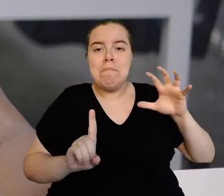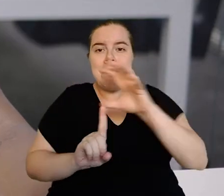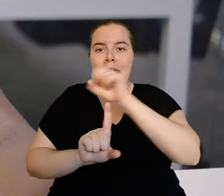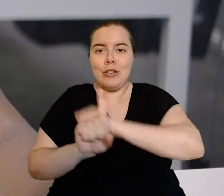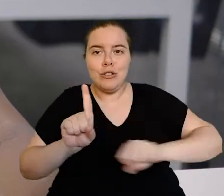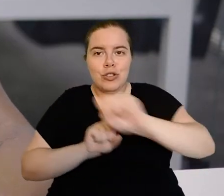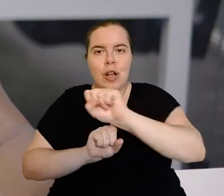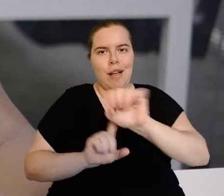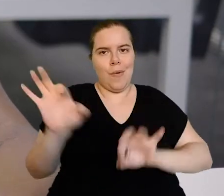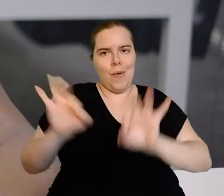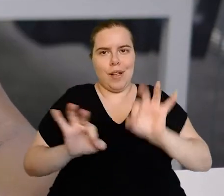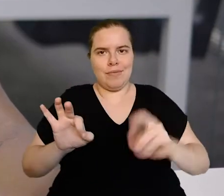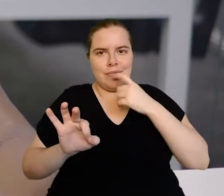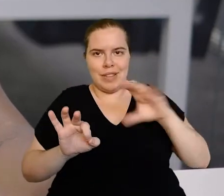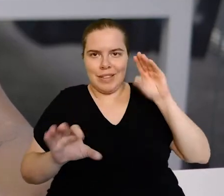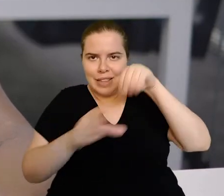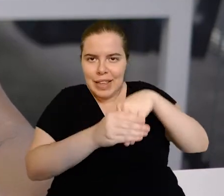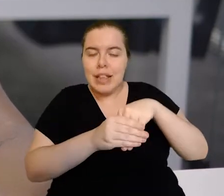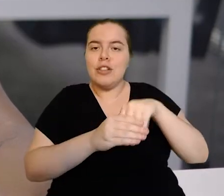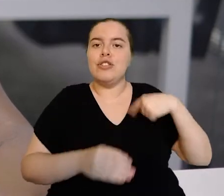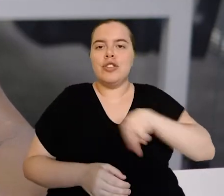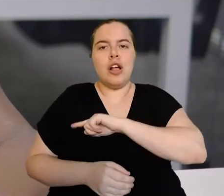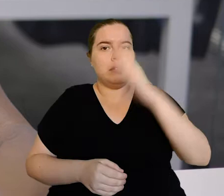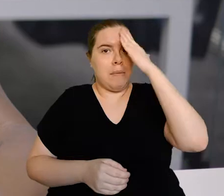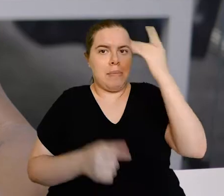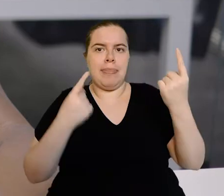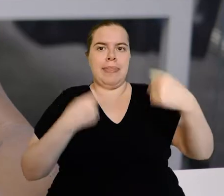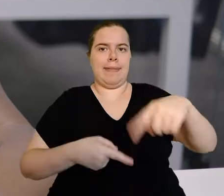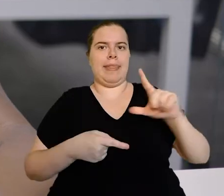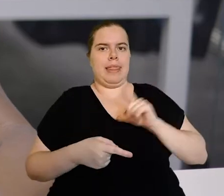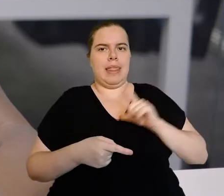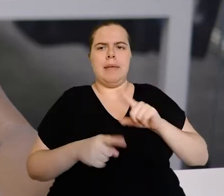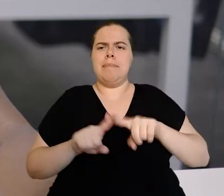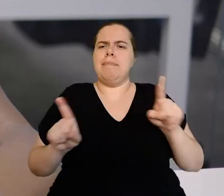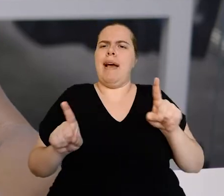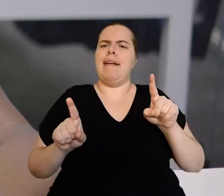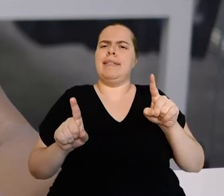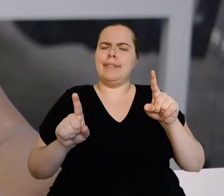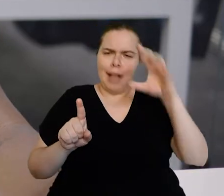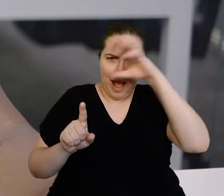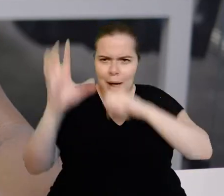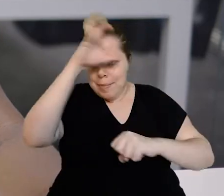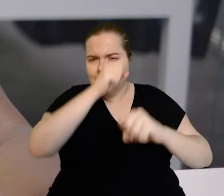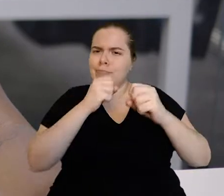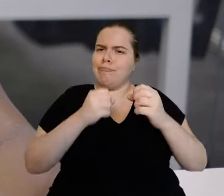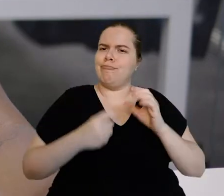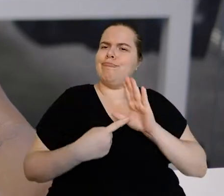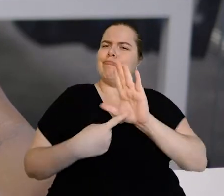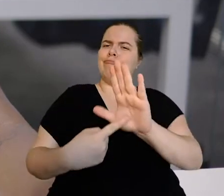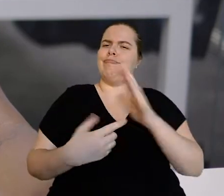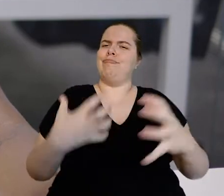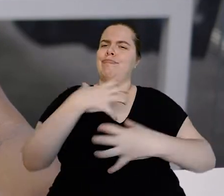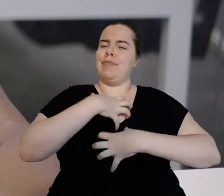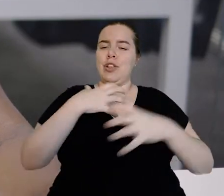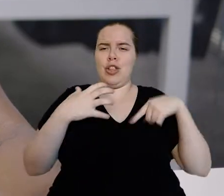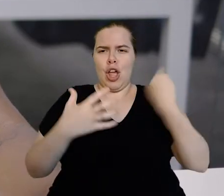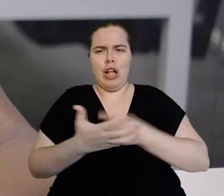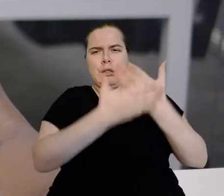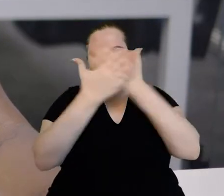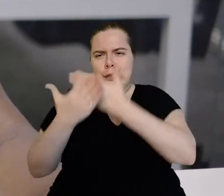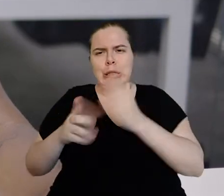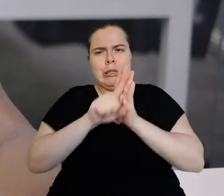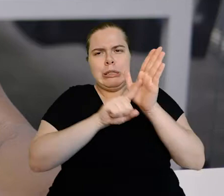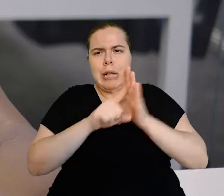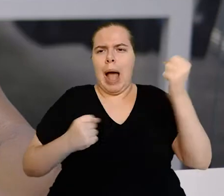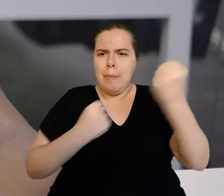nossa organização. Sabíamos que seria um grande desafio, mas que traria grandes aprendizados. Analisamos dados, fizemos estudos,